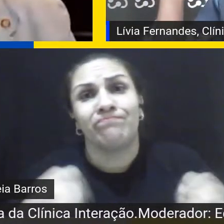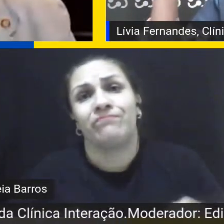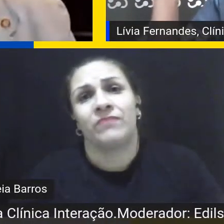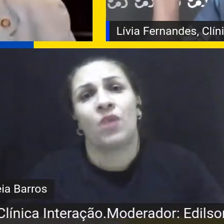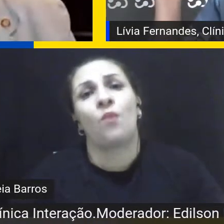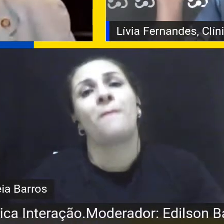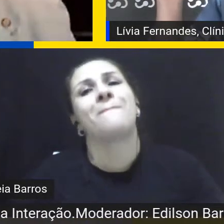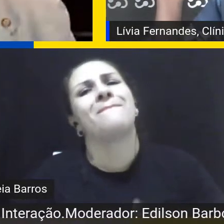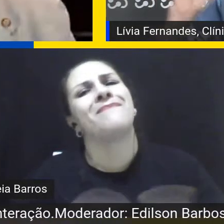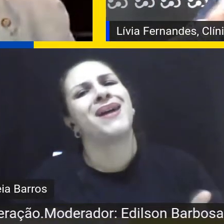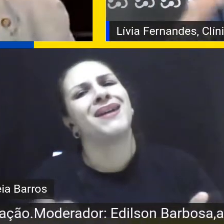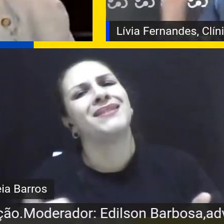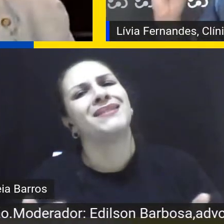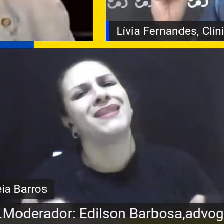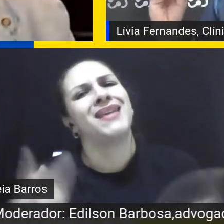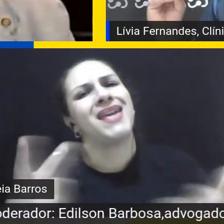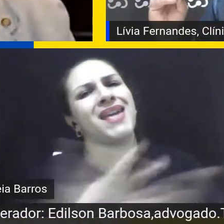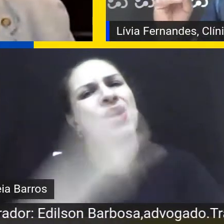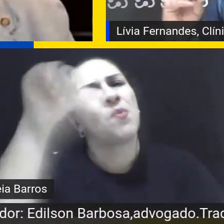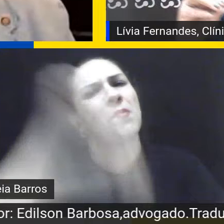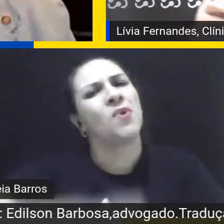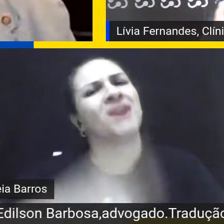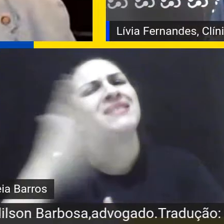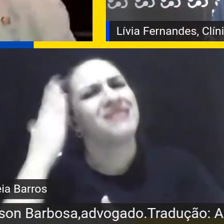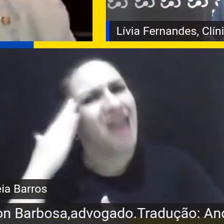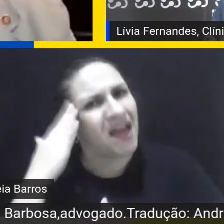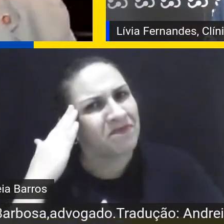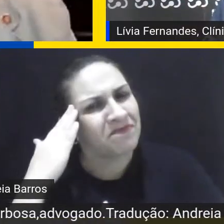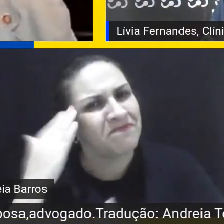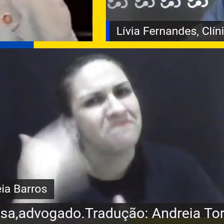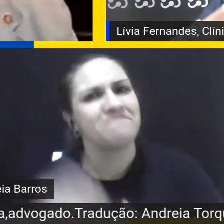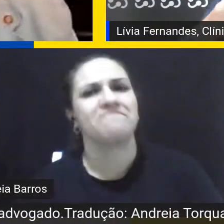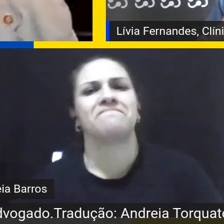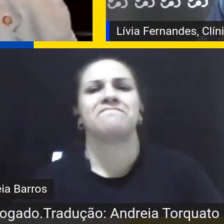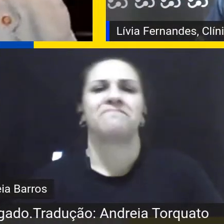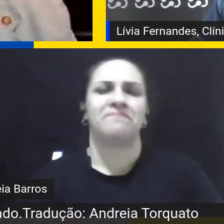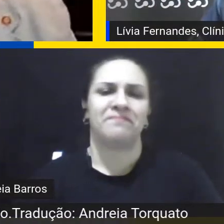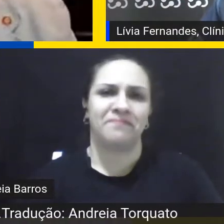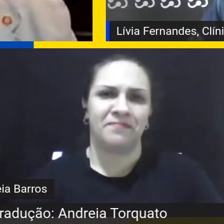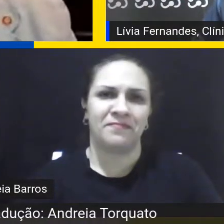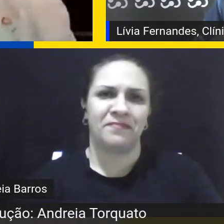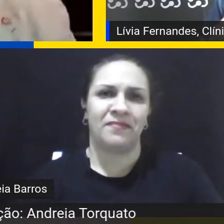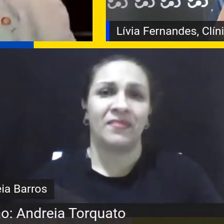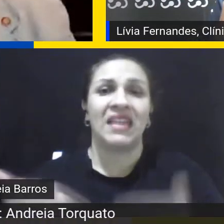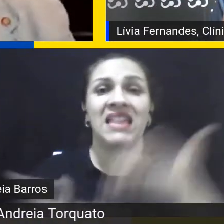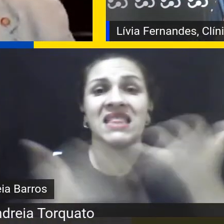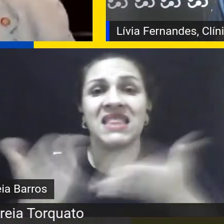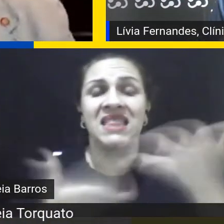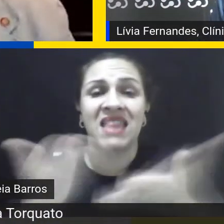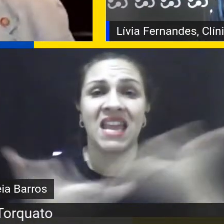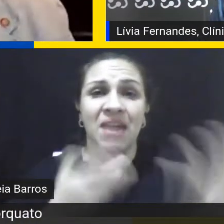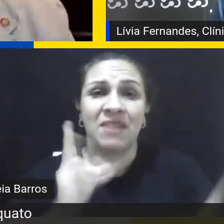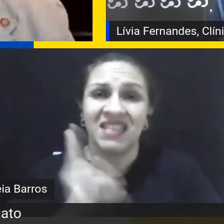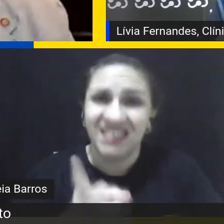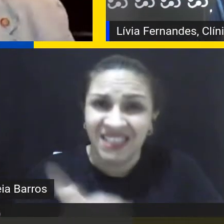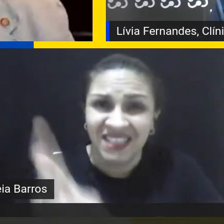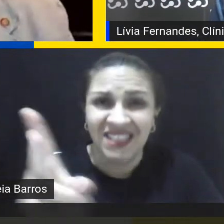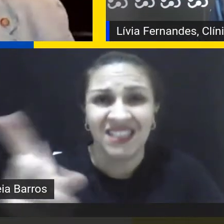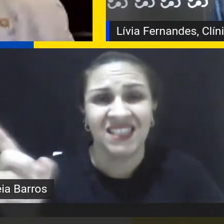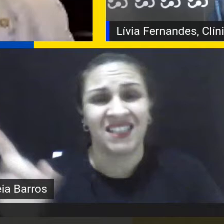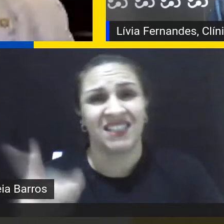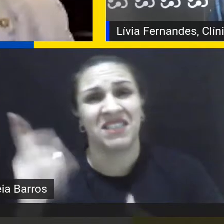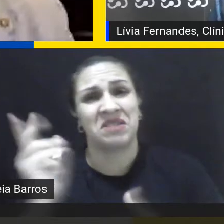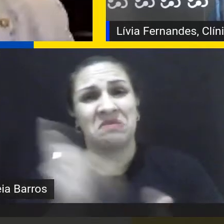erro que acontece por aí? São os terapeutas estarem o tempo todo naquela mesma estratégia